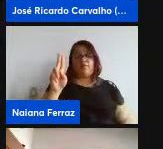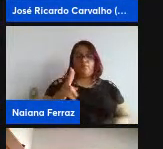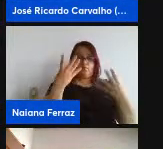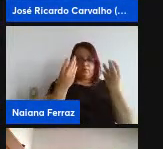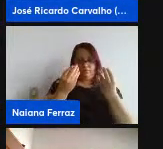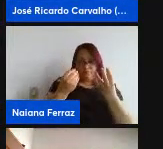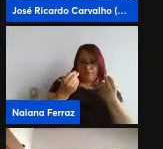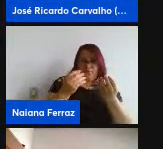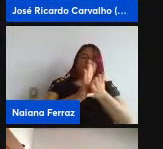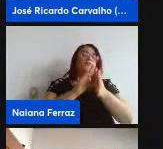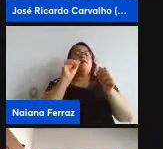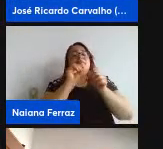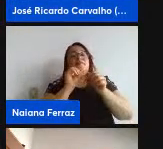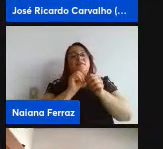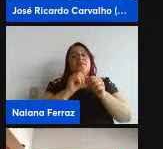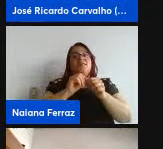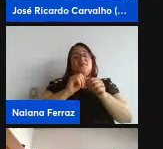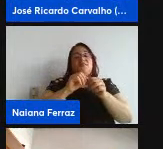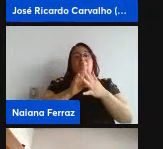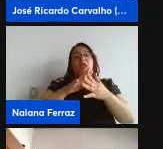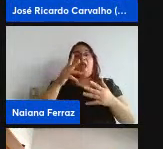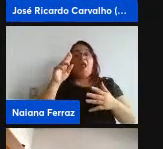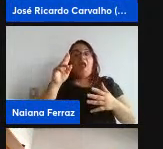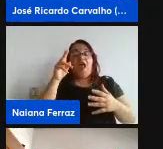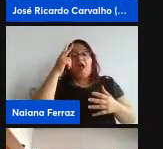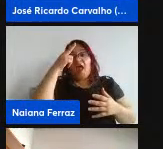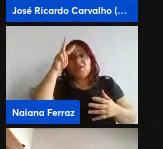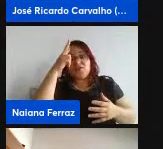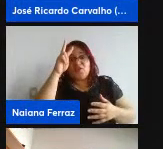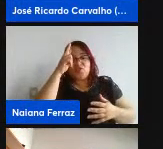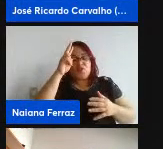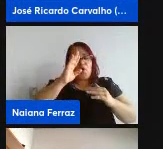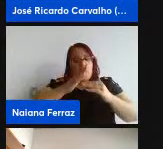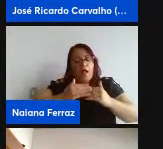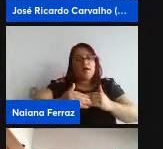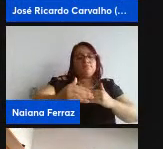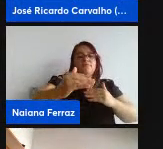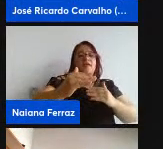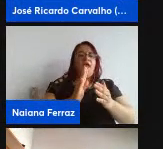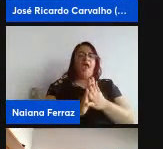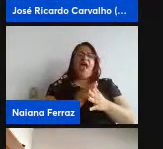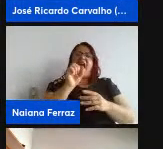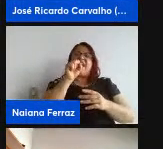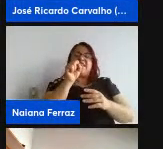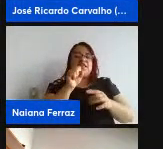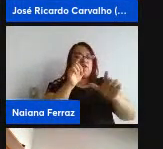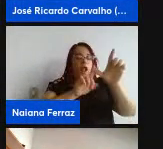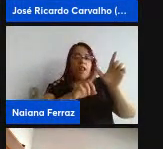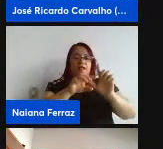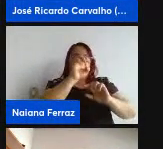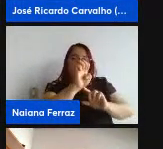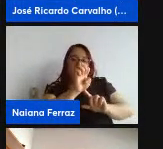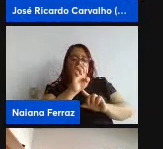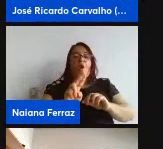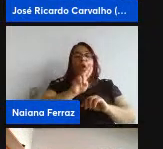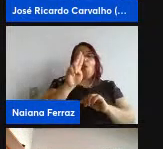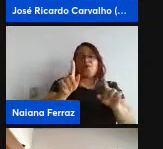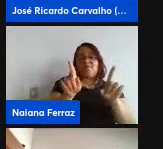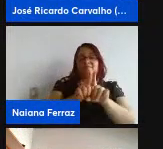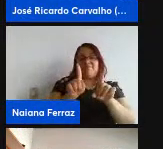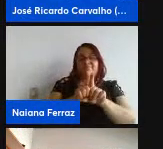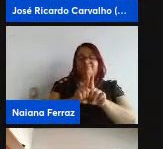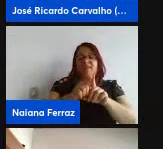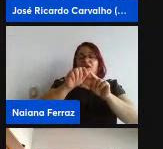Para fazer a história avançar. Quando eles não usam o E, eles usam o AI, né? Então, só que às vezes,